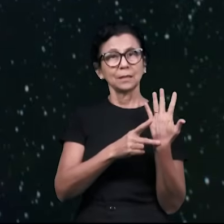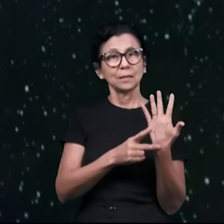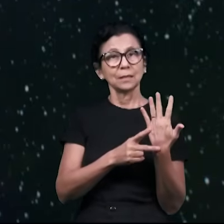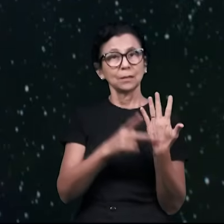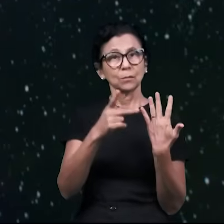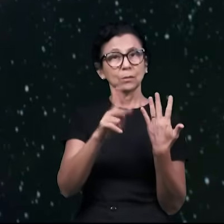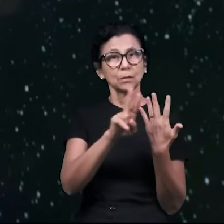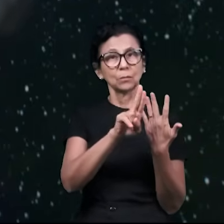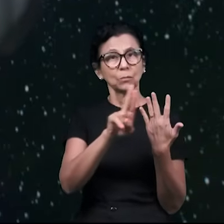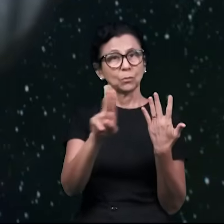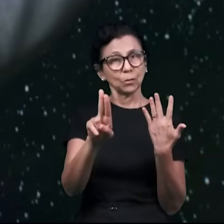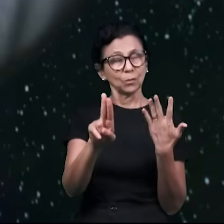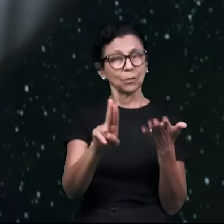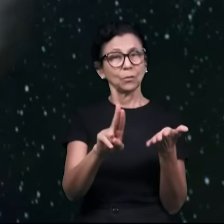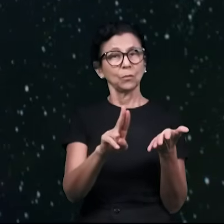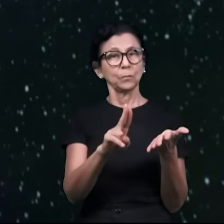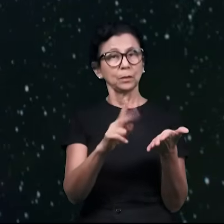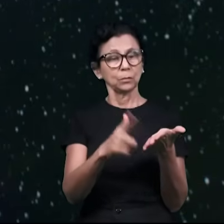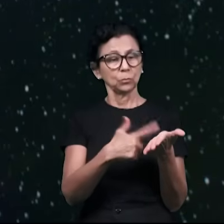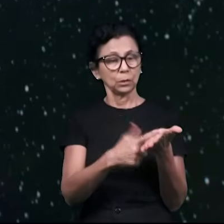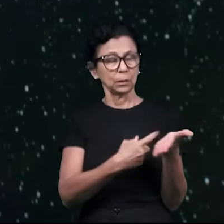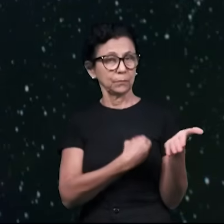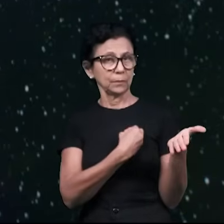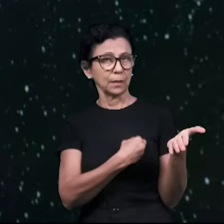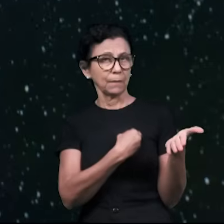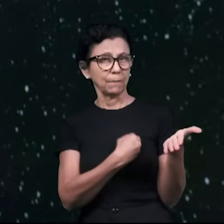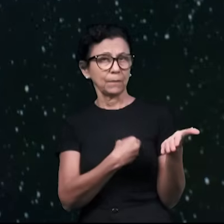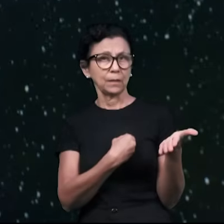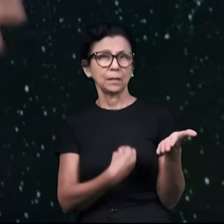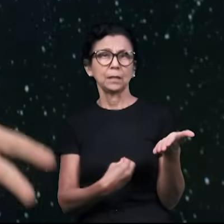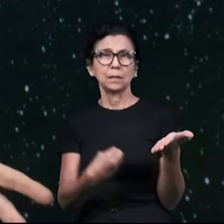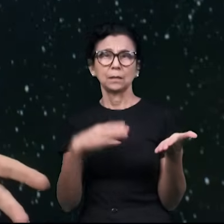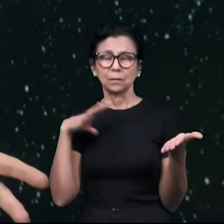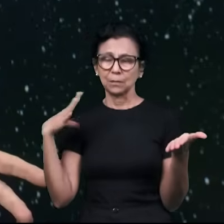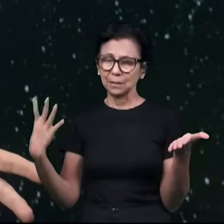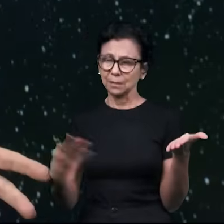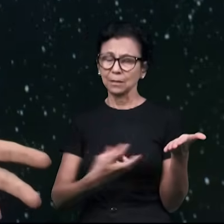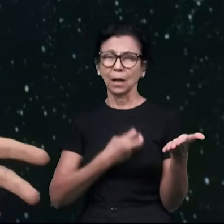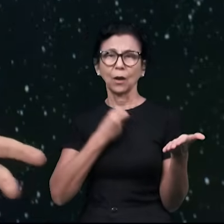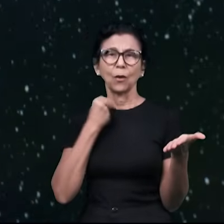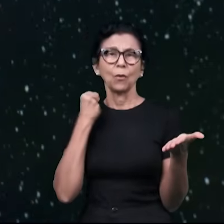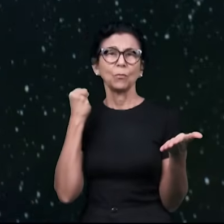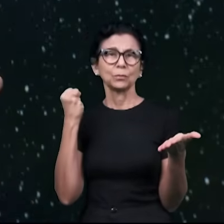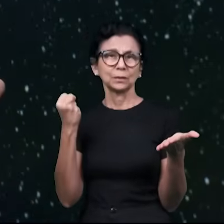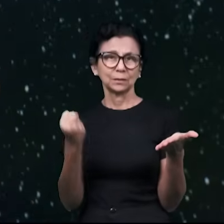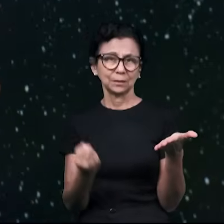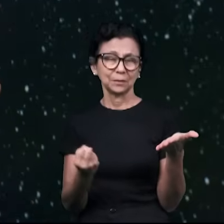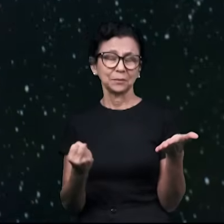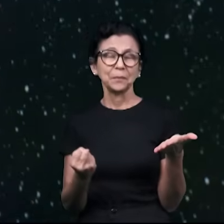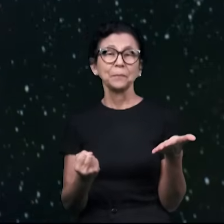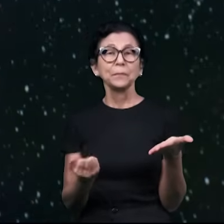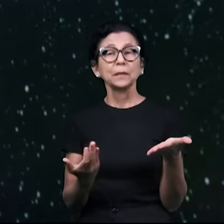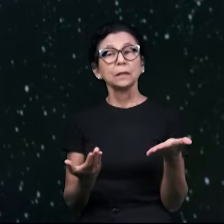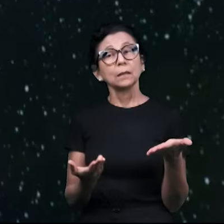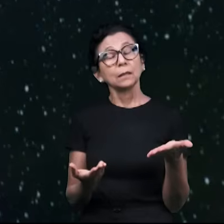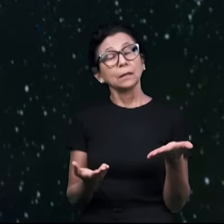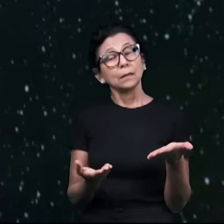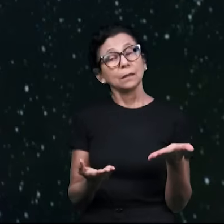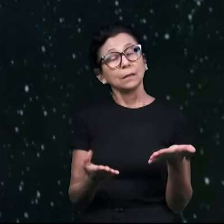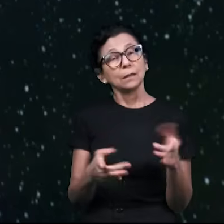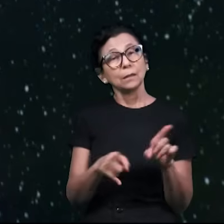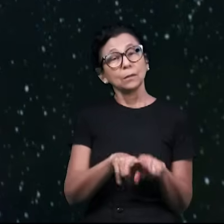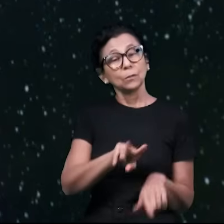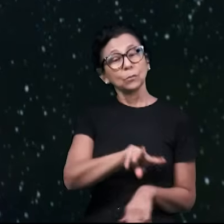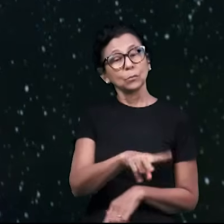nome lá no livro da vida, ou no livro dos salvos, dos remidos. E o contrário também